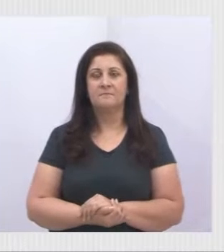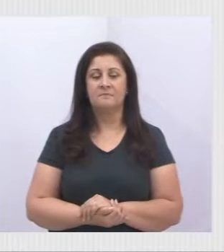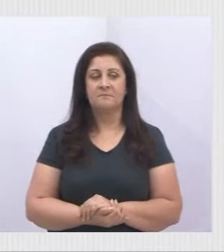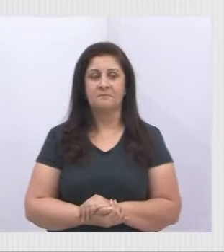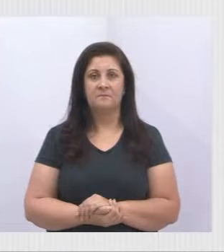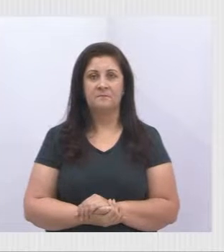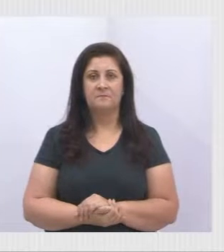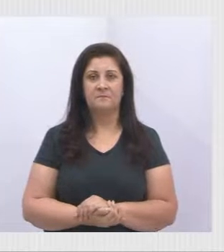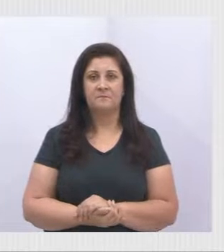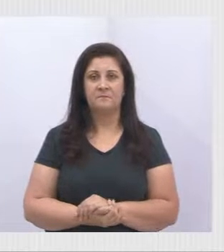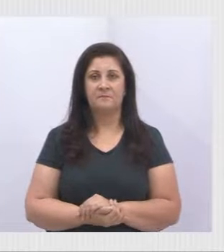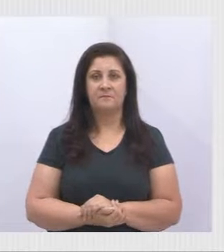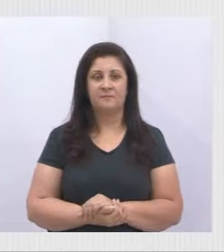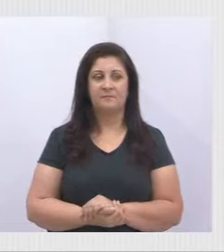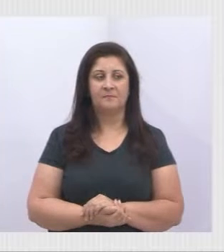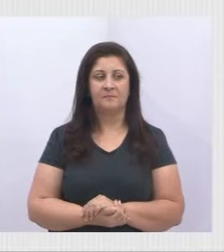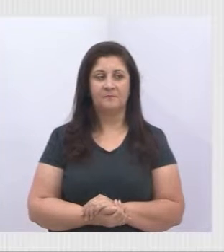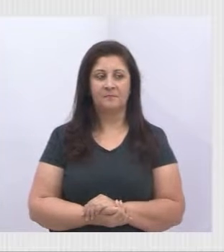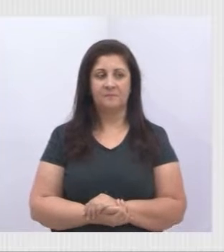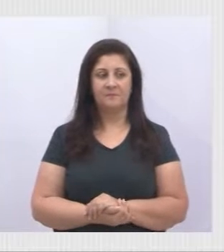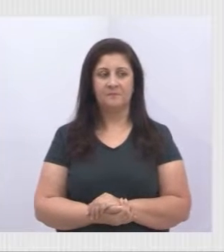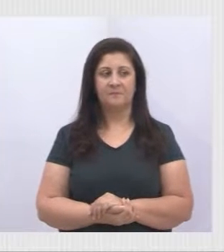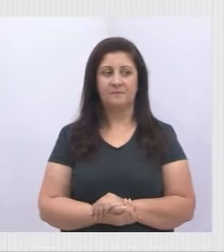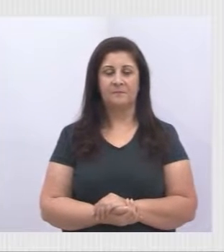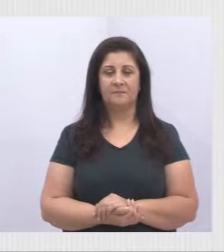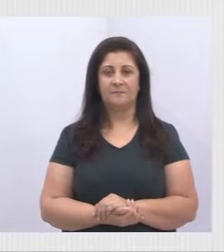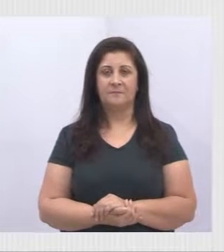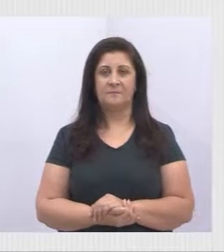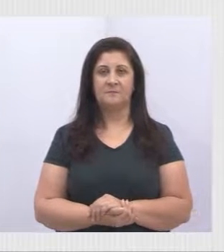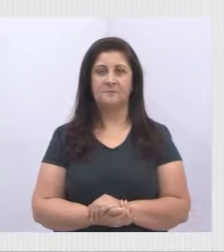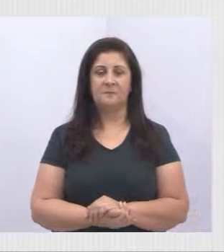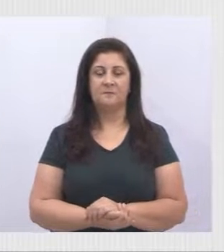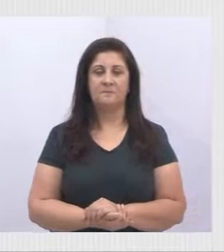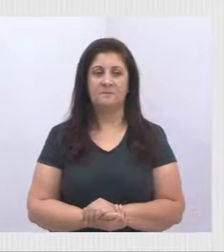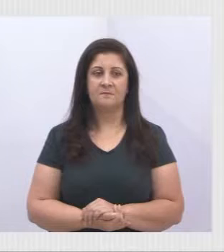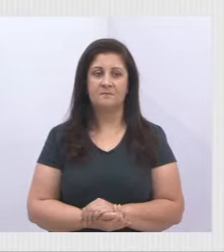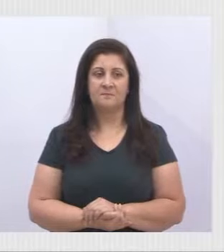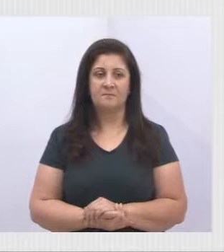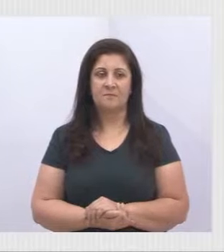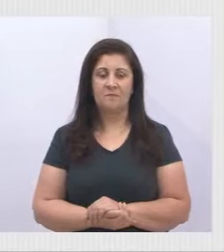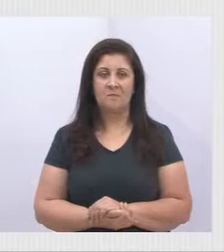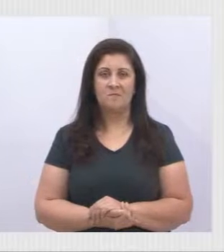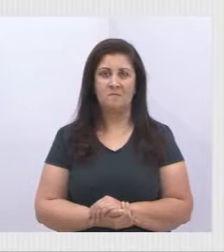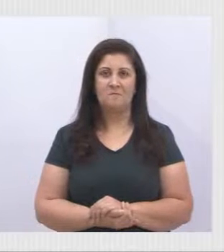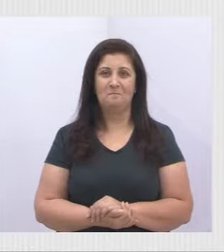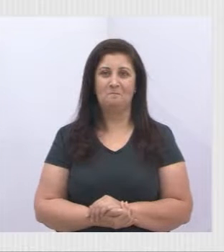2/4/2022, às 9 horas do dia. Estivemos lá no Pagador.